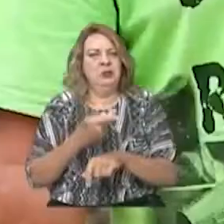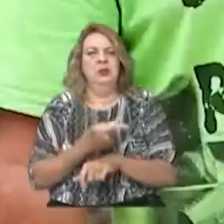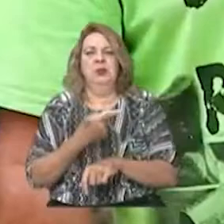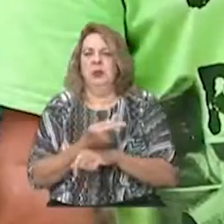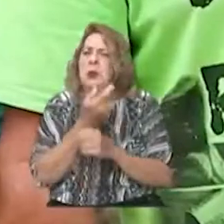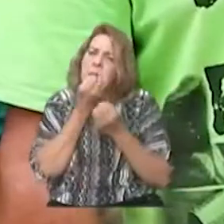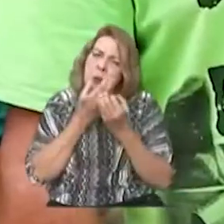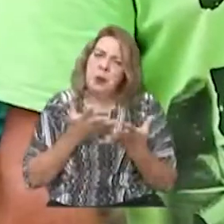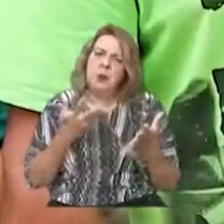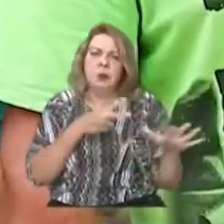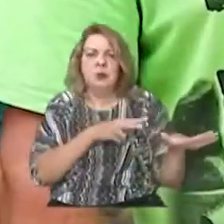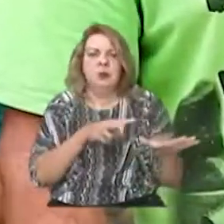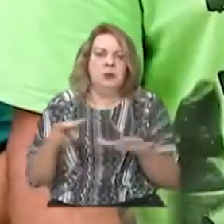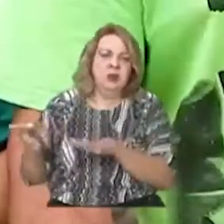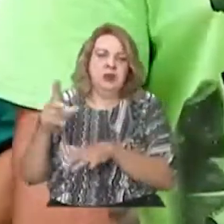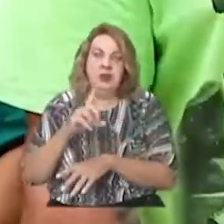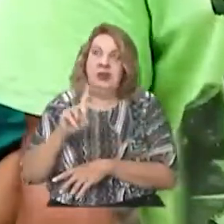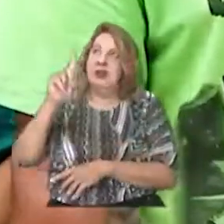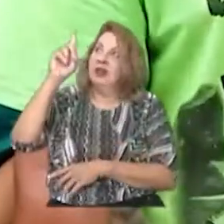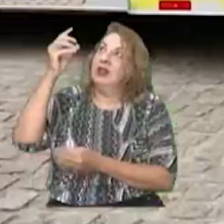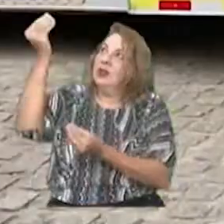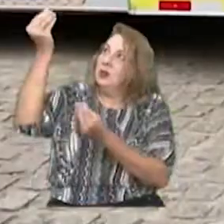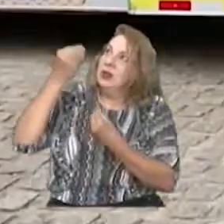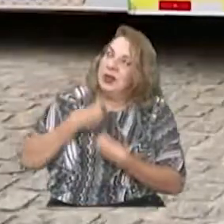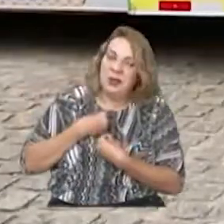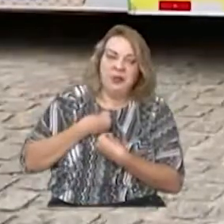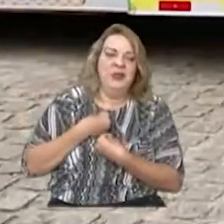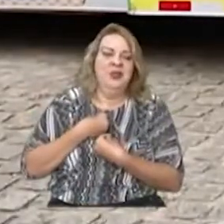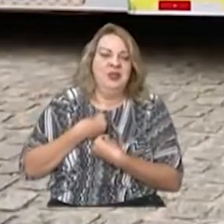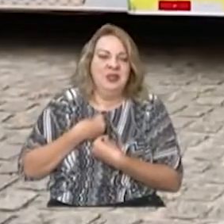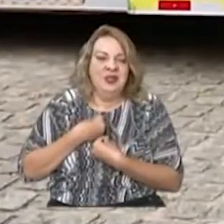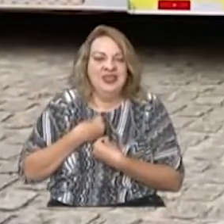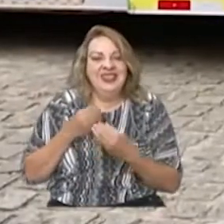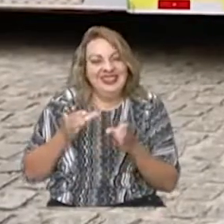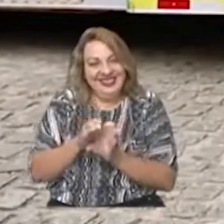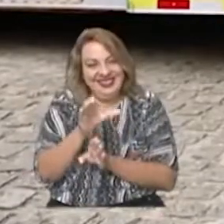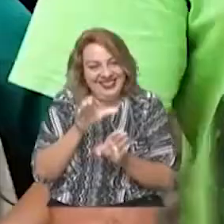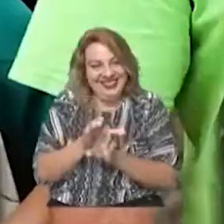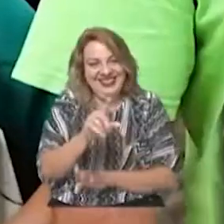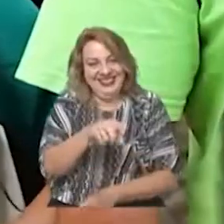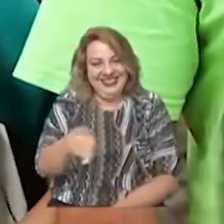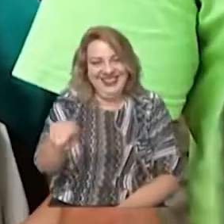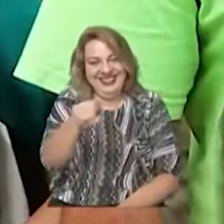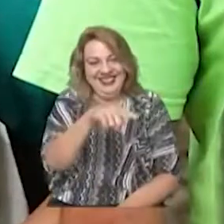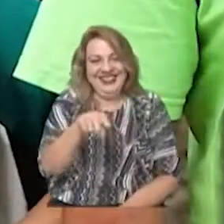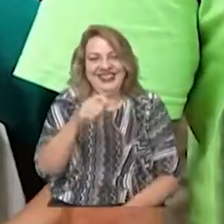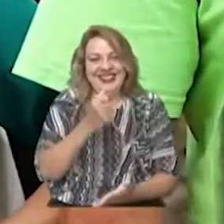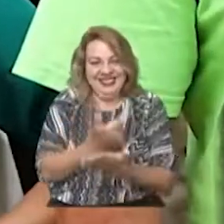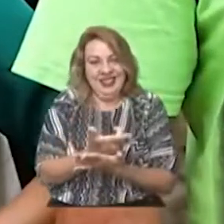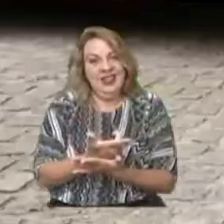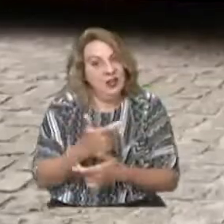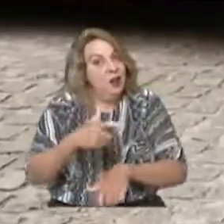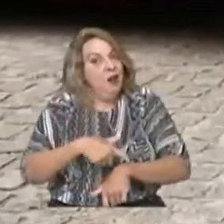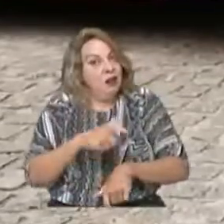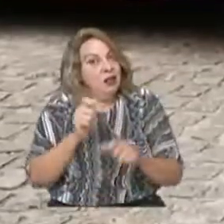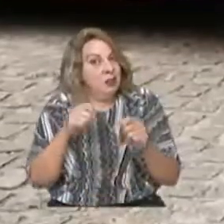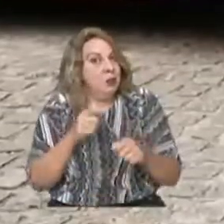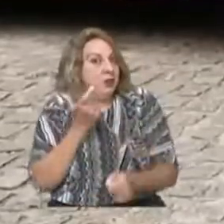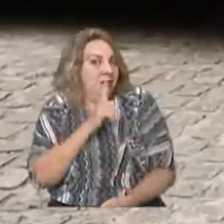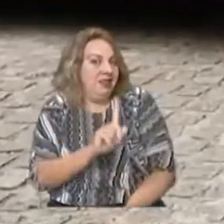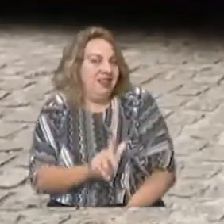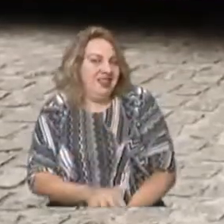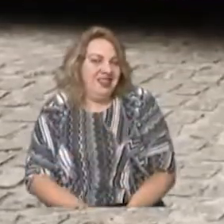muito bom. Essa semana, graças a Deus, Deus me contemplou. Eu recomendo que a todos que comprem, uma hora você pode ser contemplado. É isso